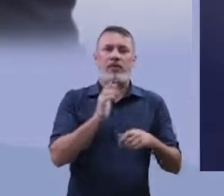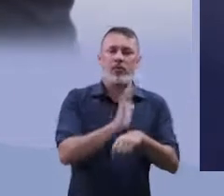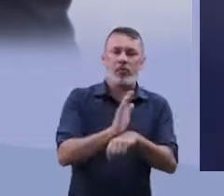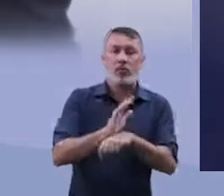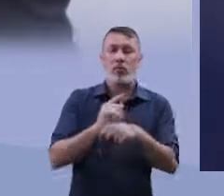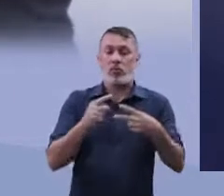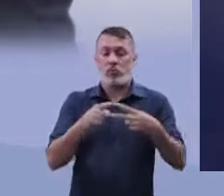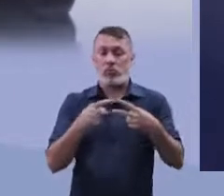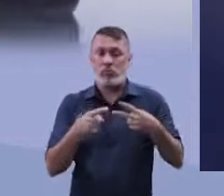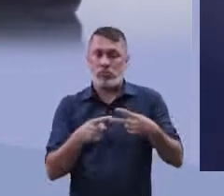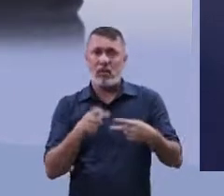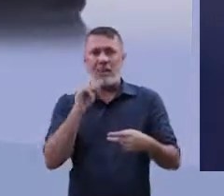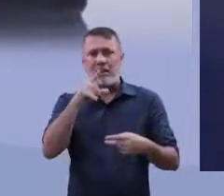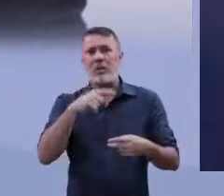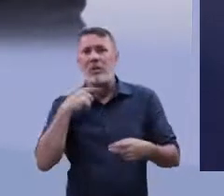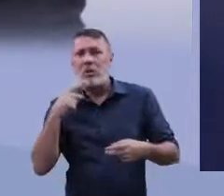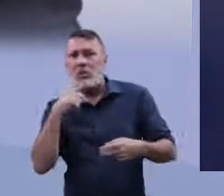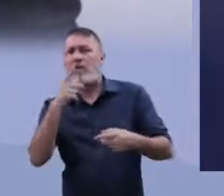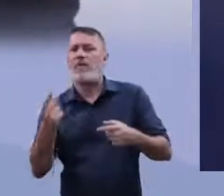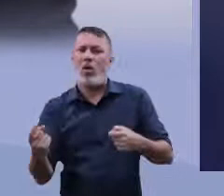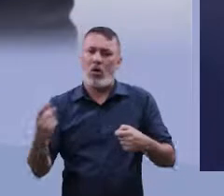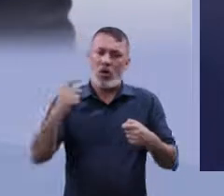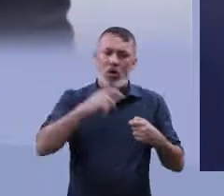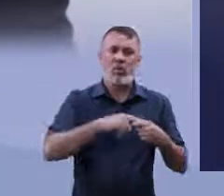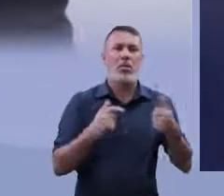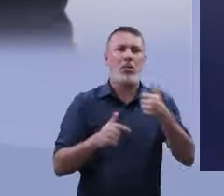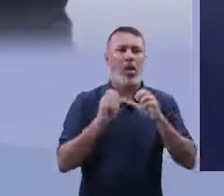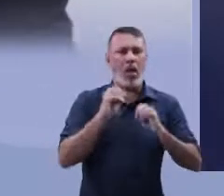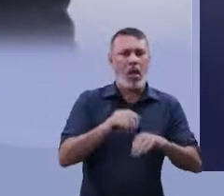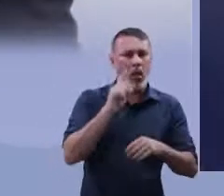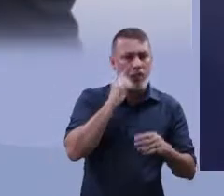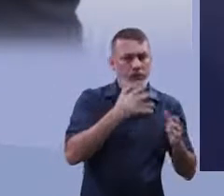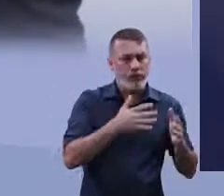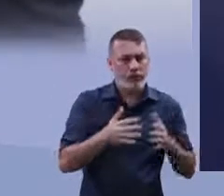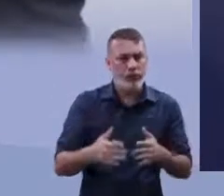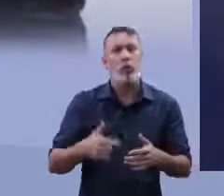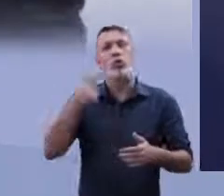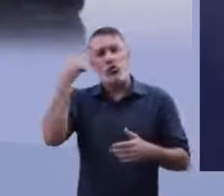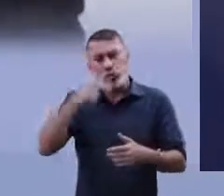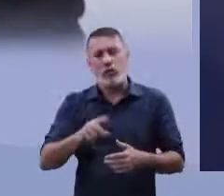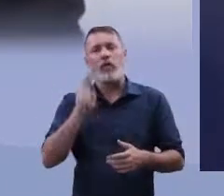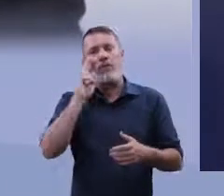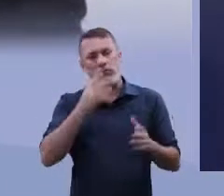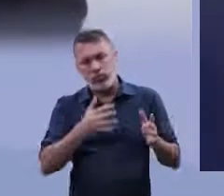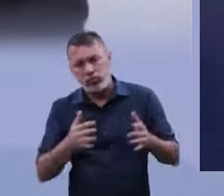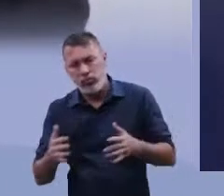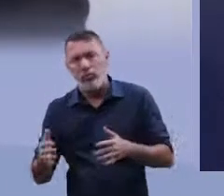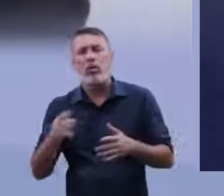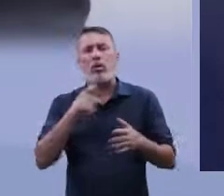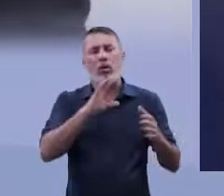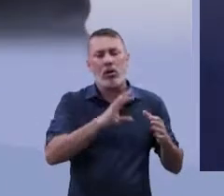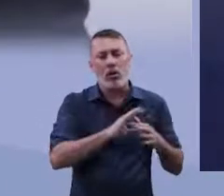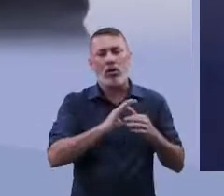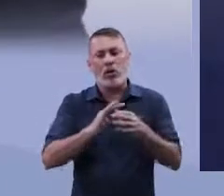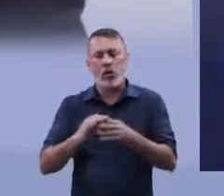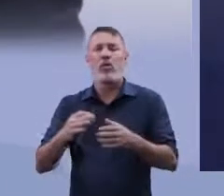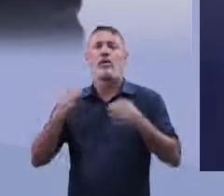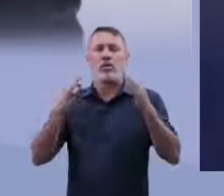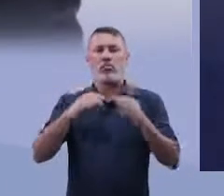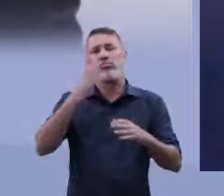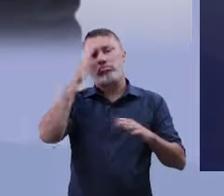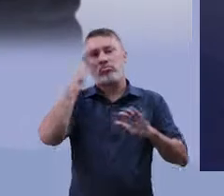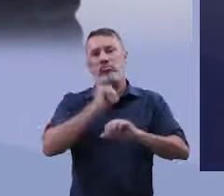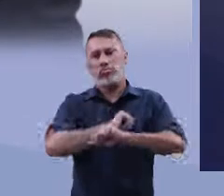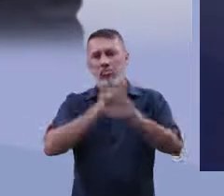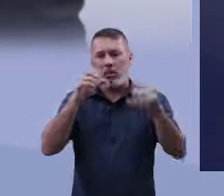Kant. Se ficou com alguma duvidazinha, volta lá na primeira aula, depois vem aqui na segunda aula de novo. Eu tenho certeza que vai